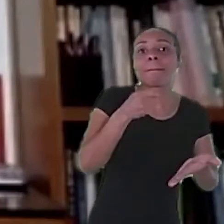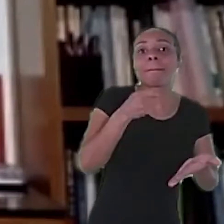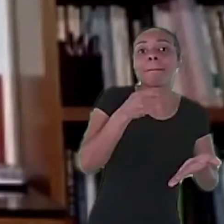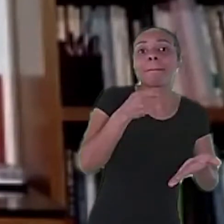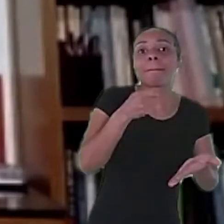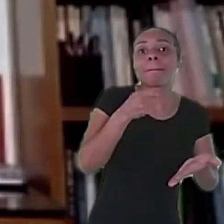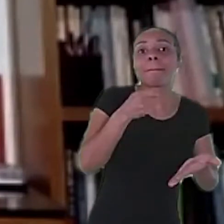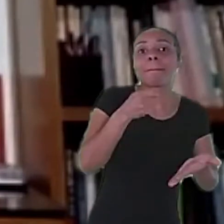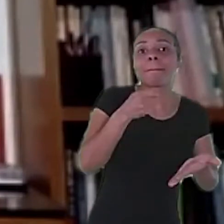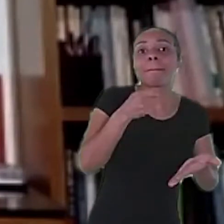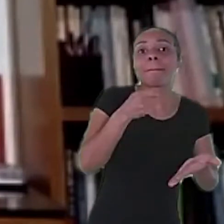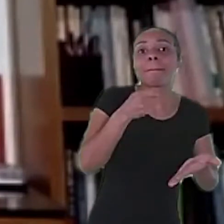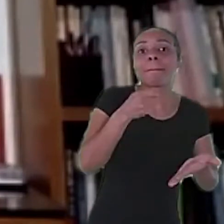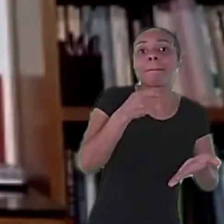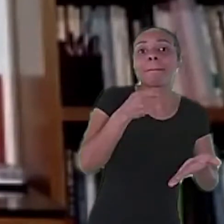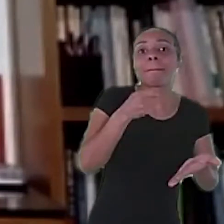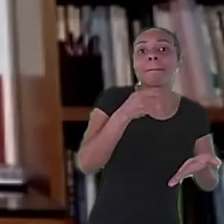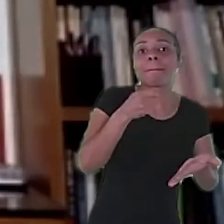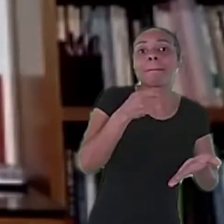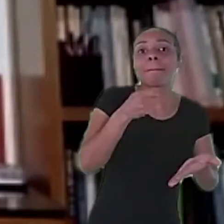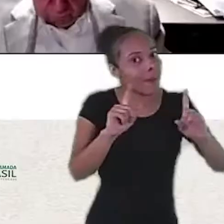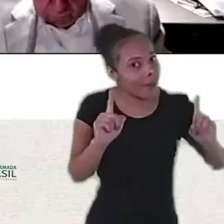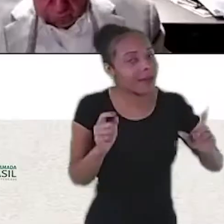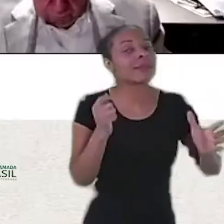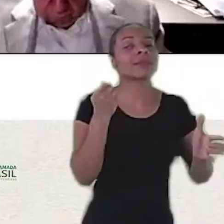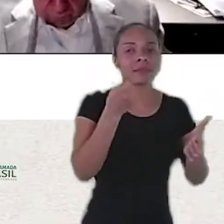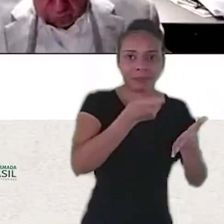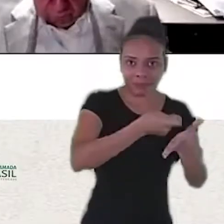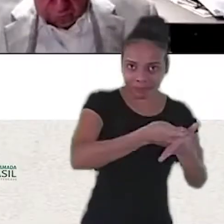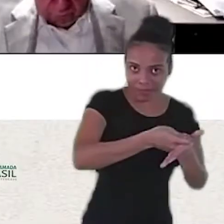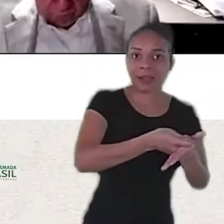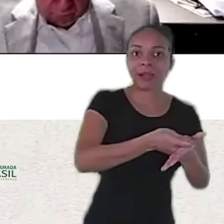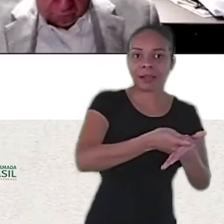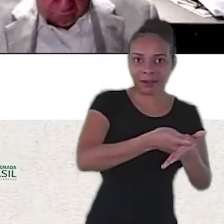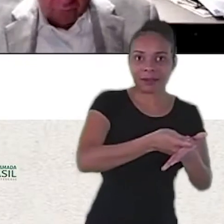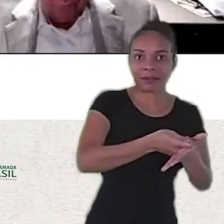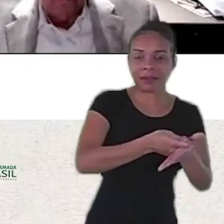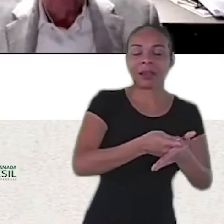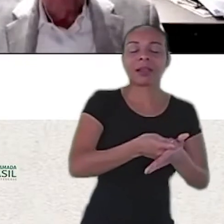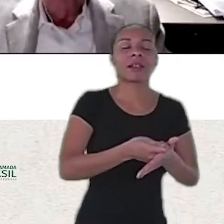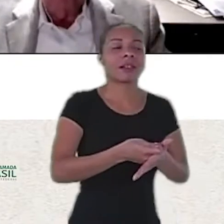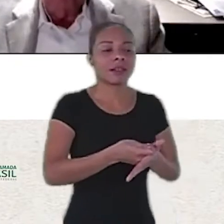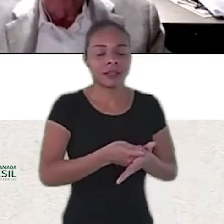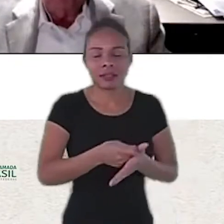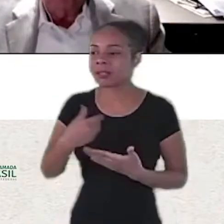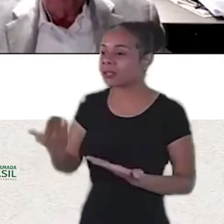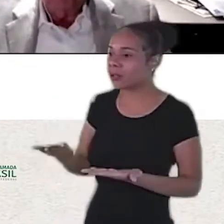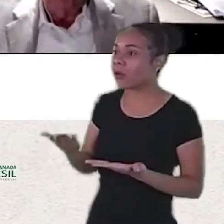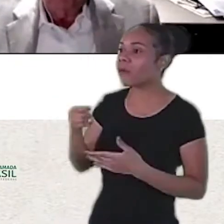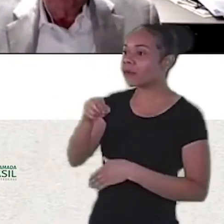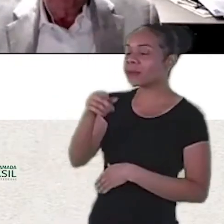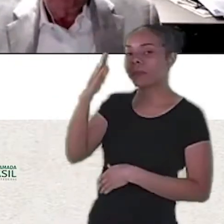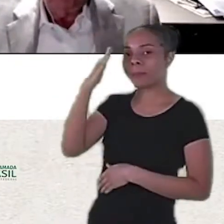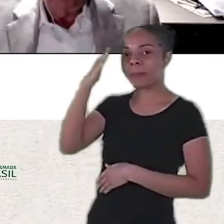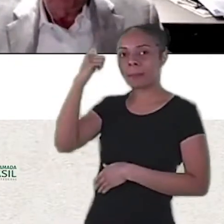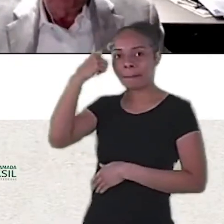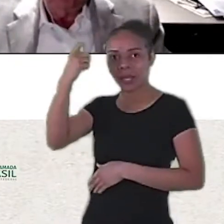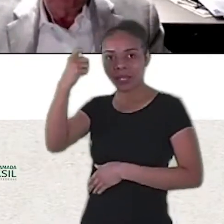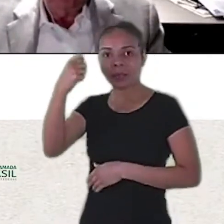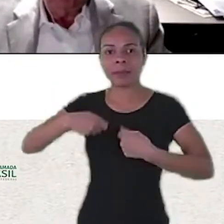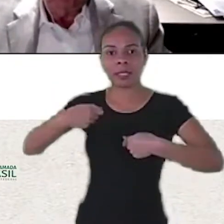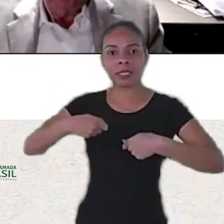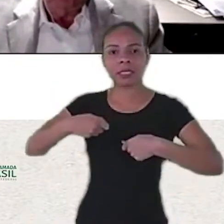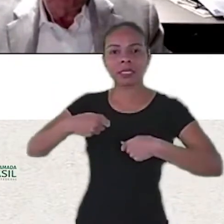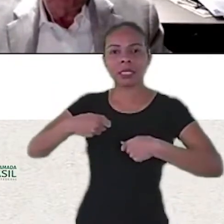mas paga. Ao mesmo tempo, a responsabilidade individual sobre a sua própria saúde na cultura